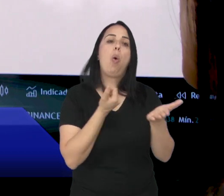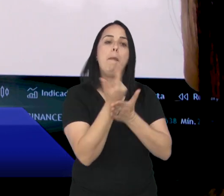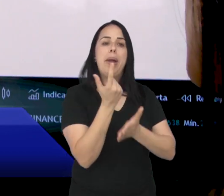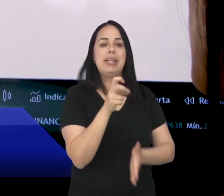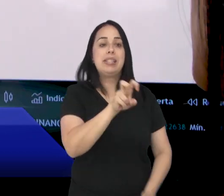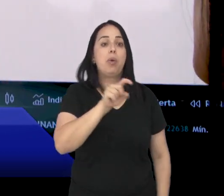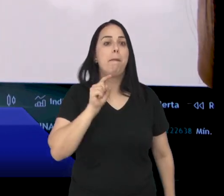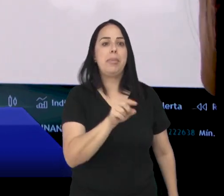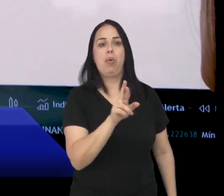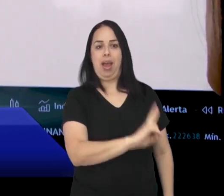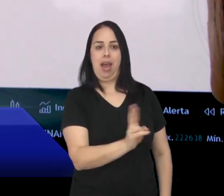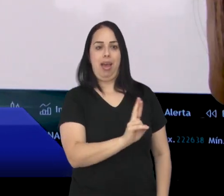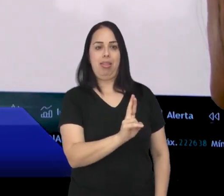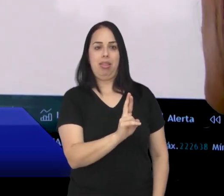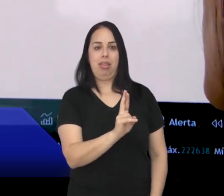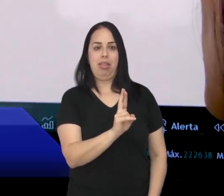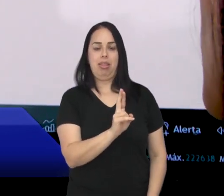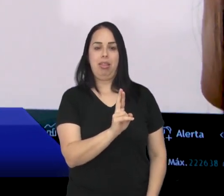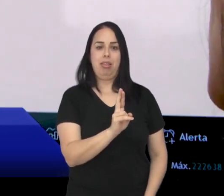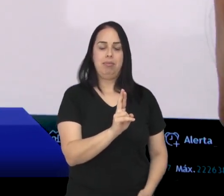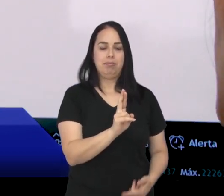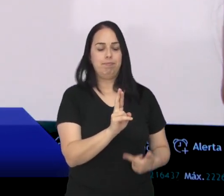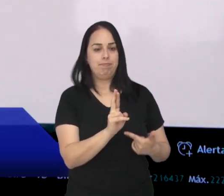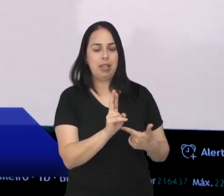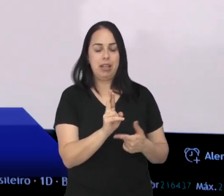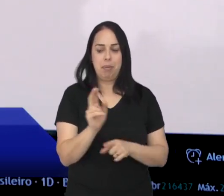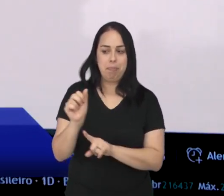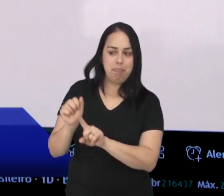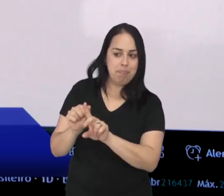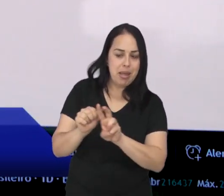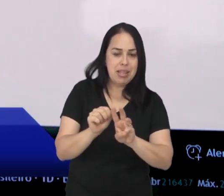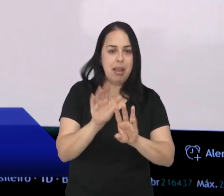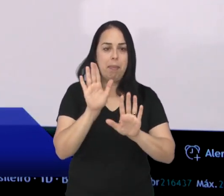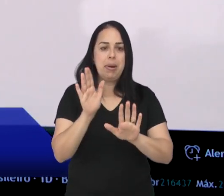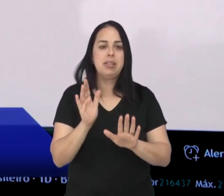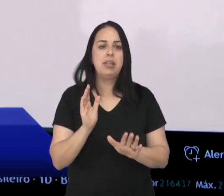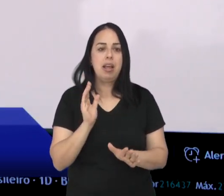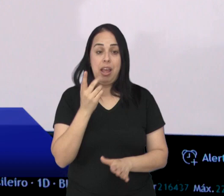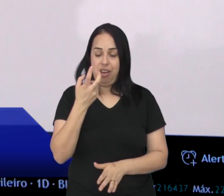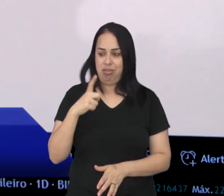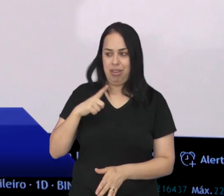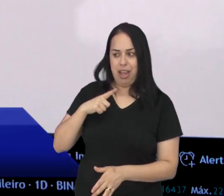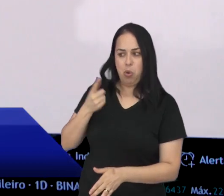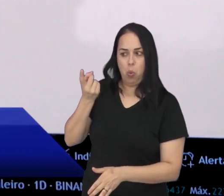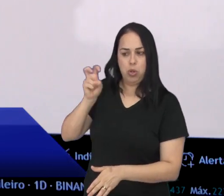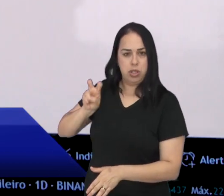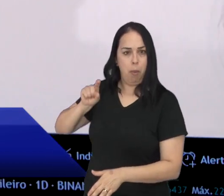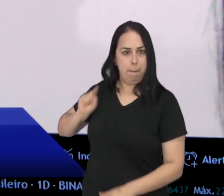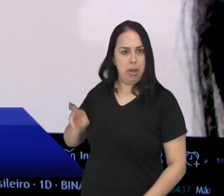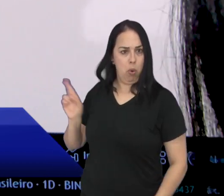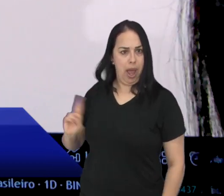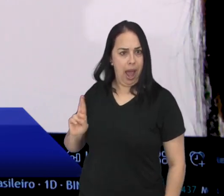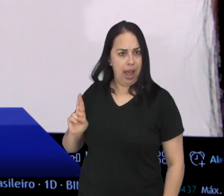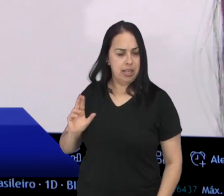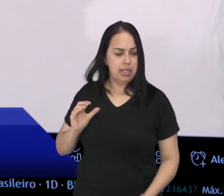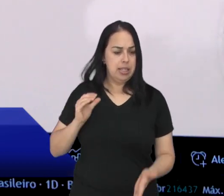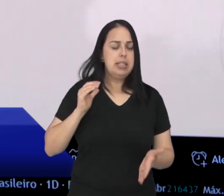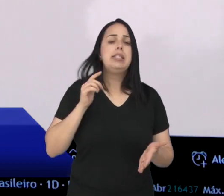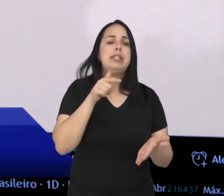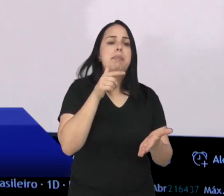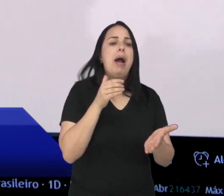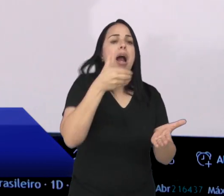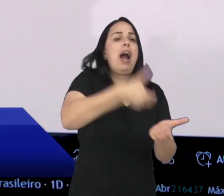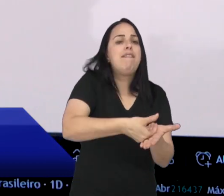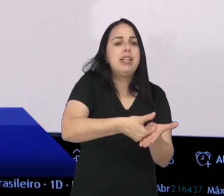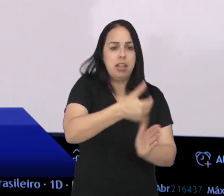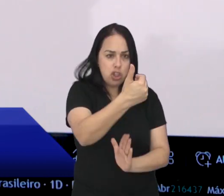de R$5.000 e eu não tenho dinheiro para comprar, não tem que comprar olhando somente a parcela. Eu preciso verificar. Eu tenho 5.000? Tenho. Se eu pagar à vista,